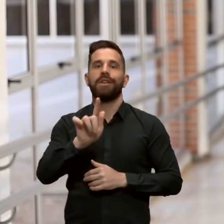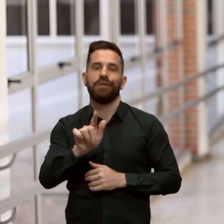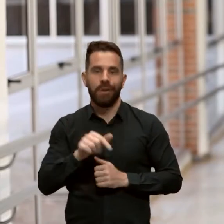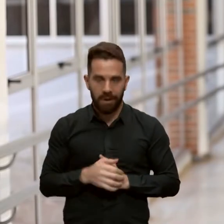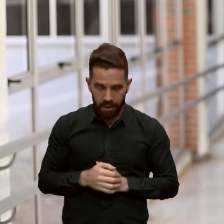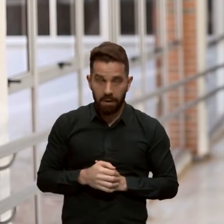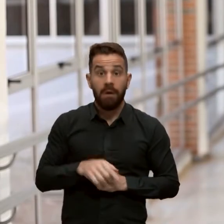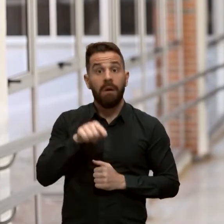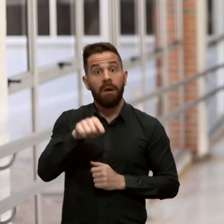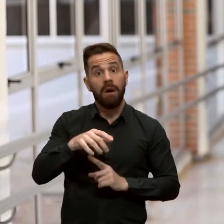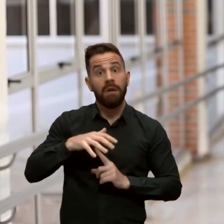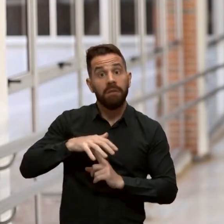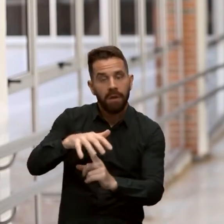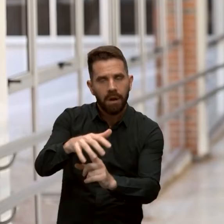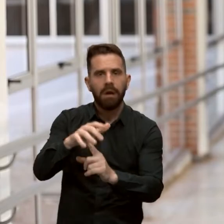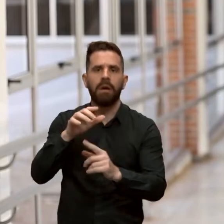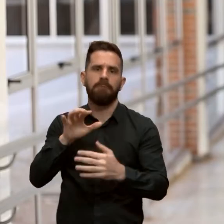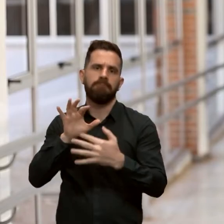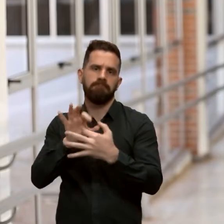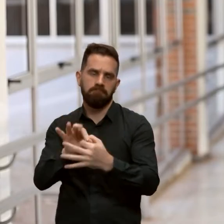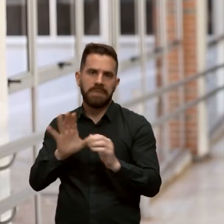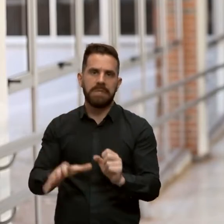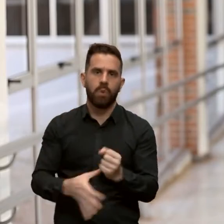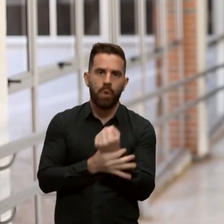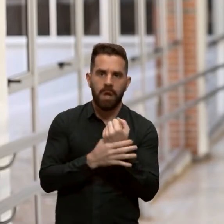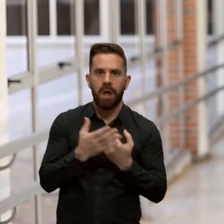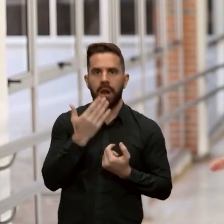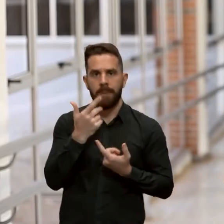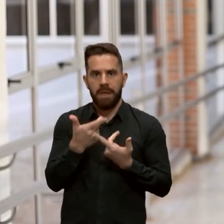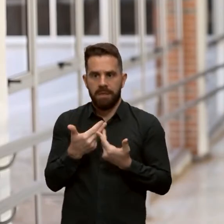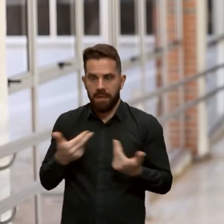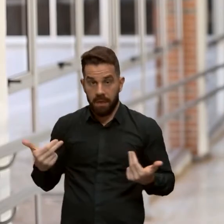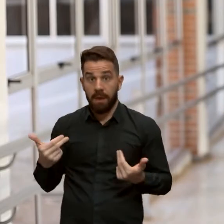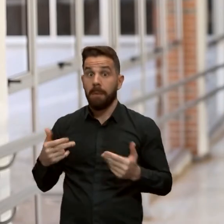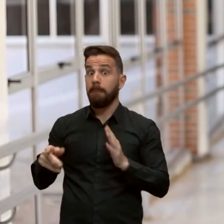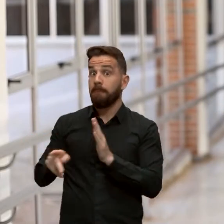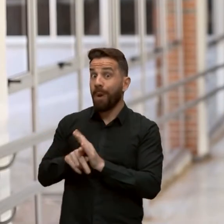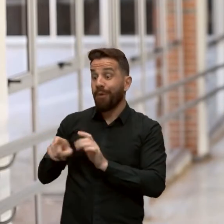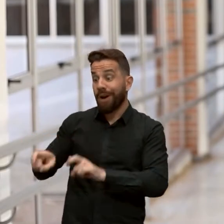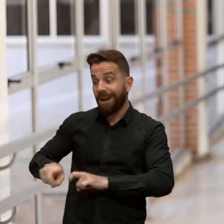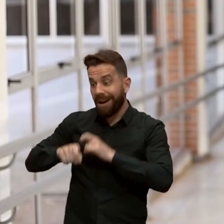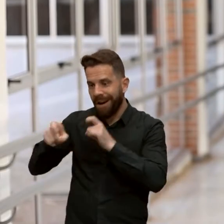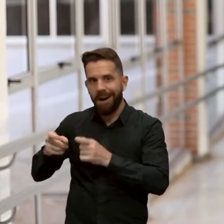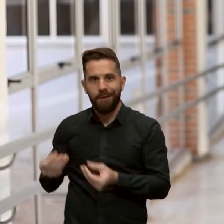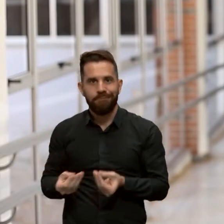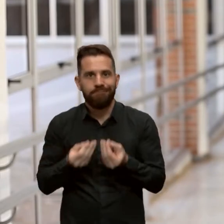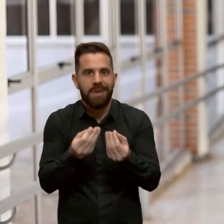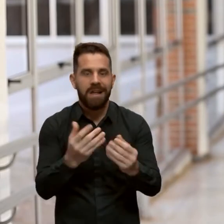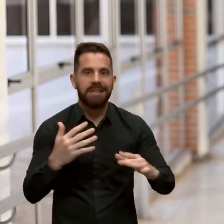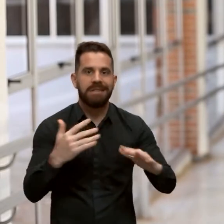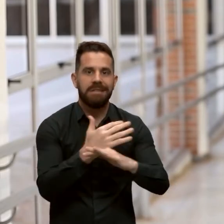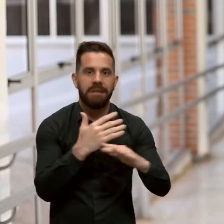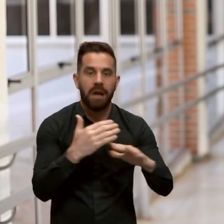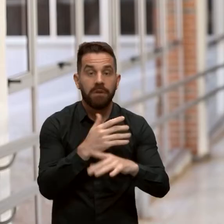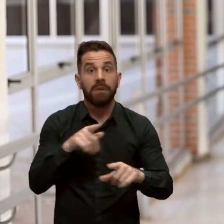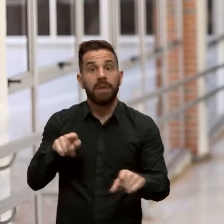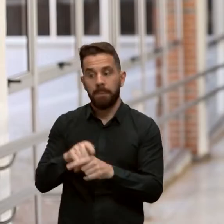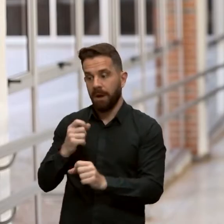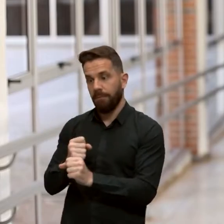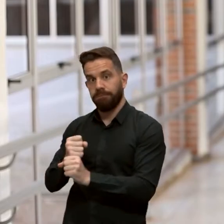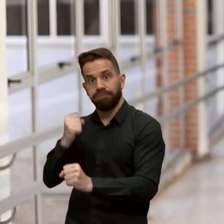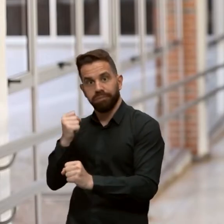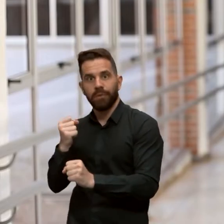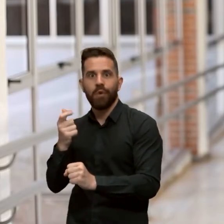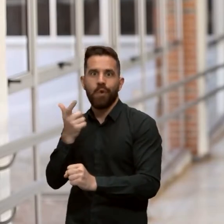pretende promover a segurança alimentar e nutricional do campo para a cidade, além de gerar renda para as comunidades e estimular